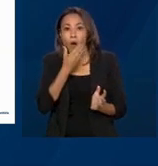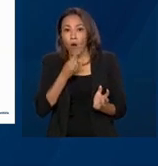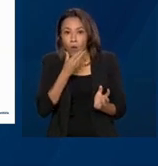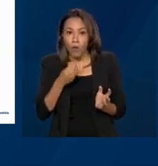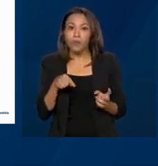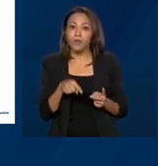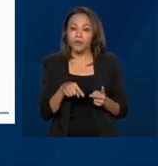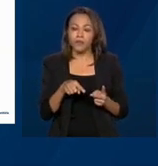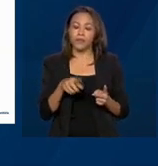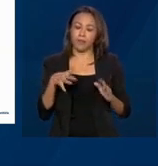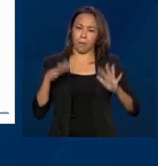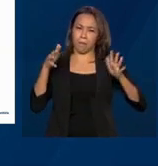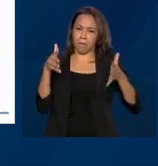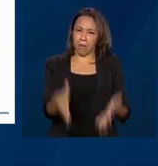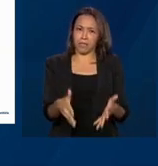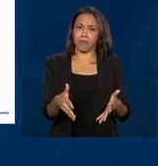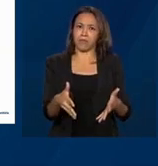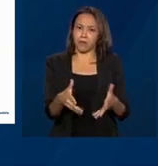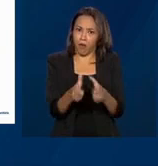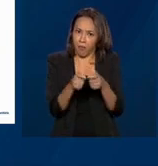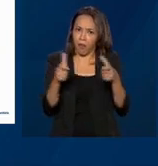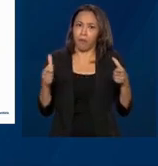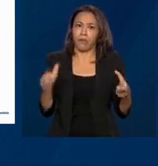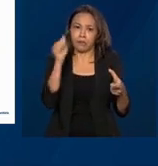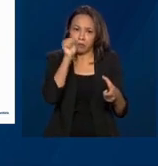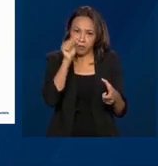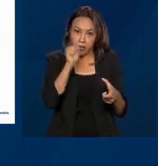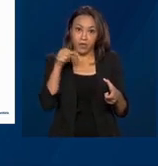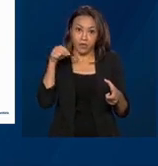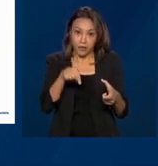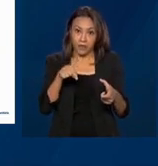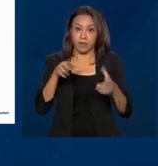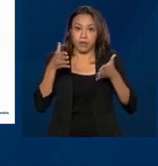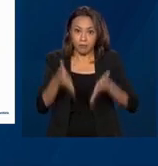uma participação massiva das mulheres nesse estudo.